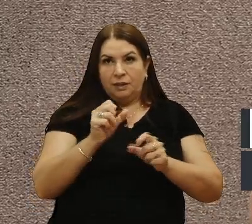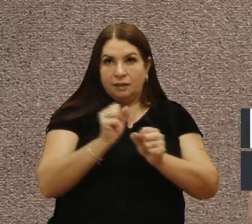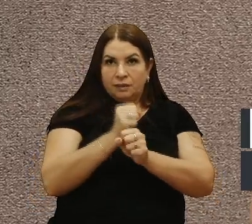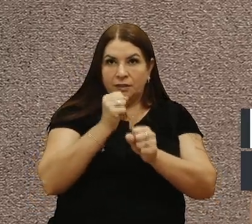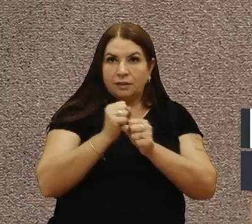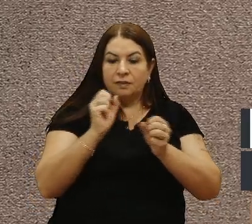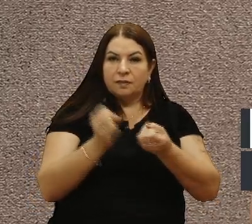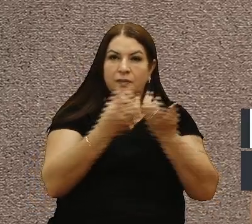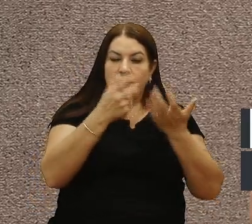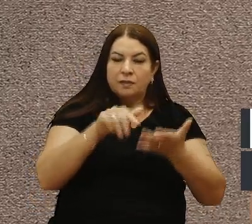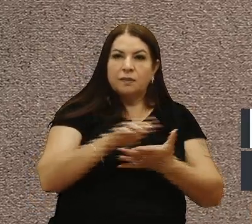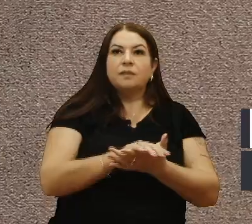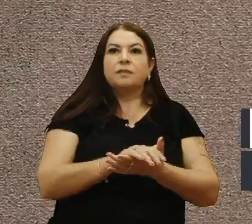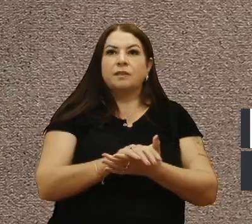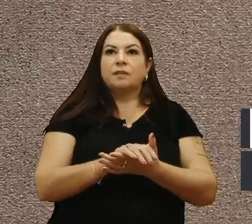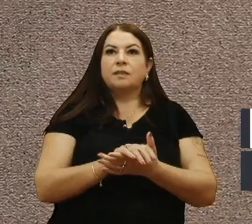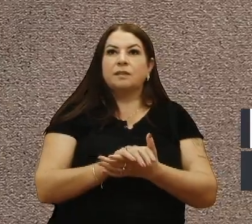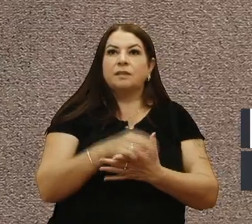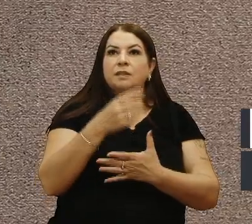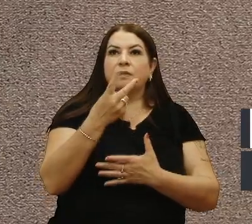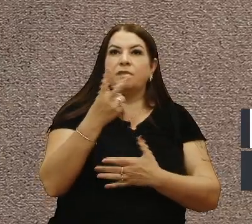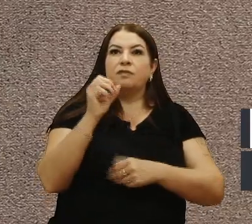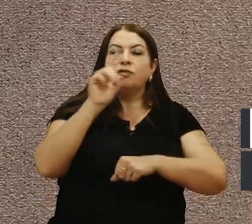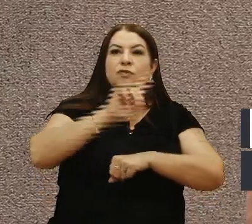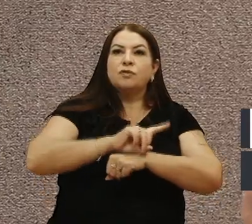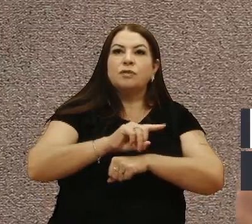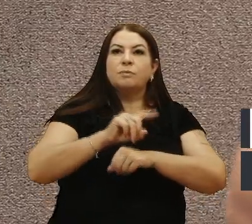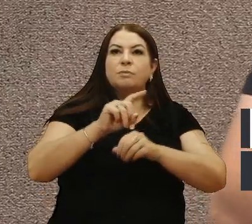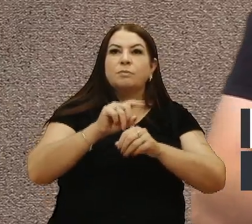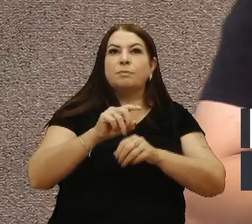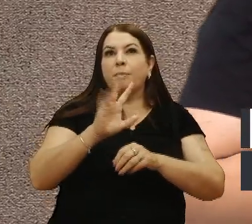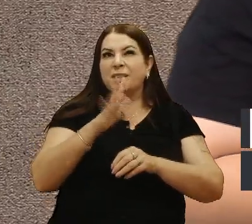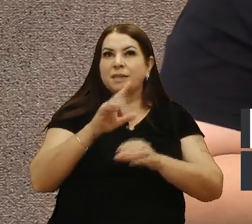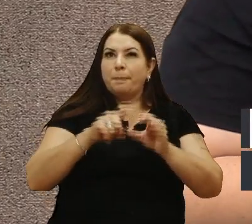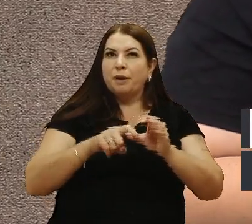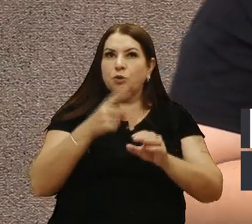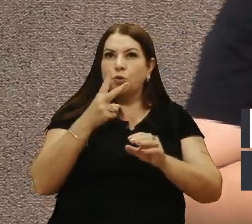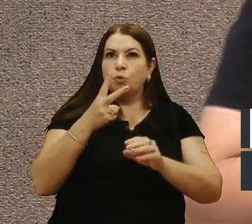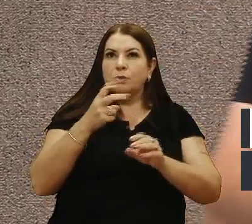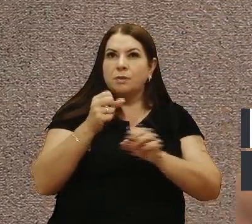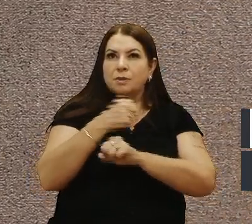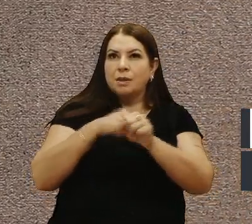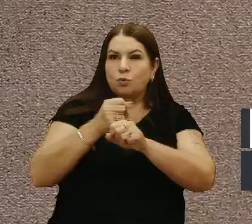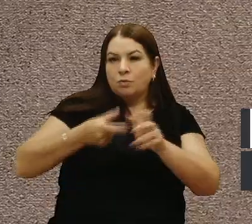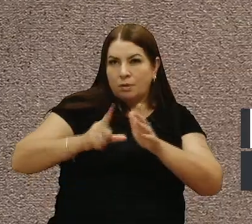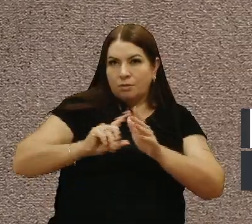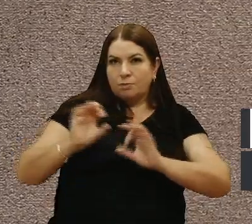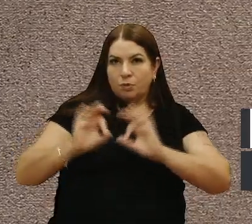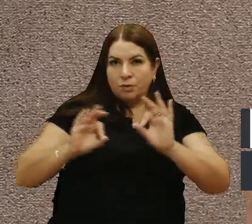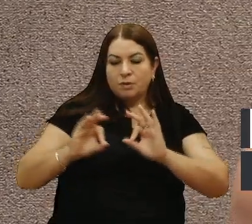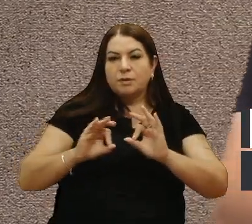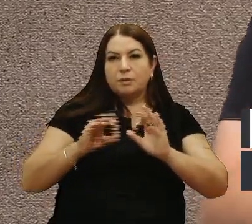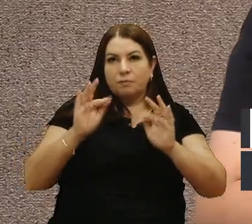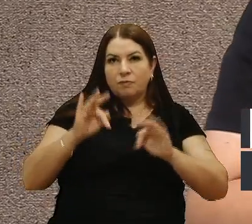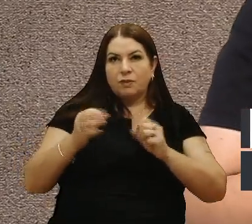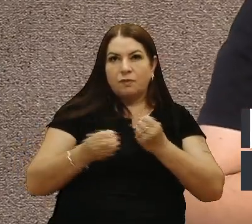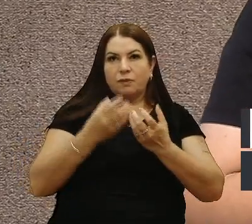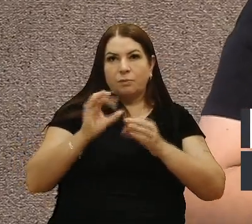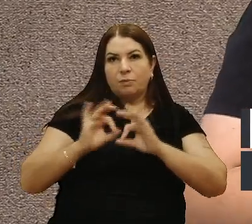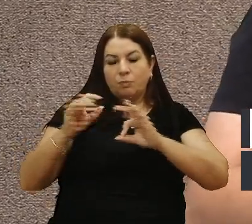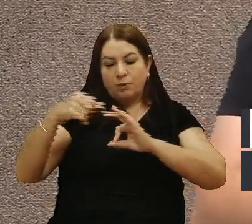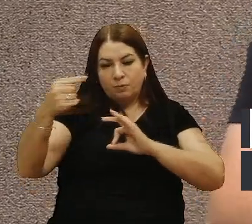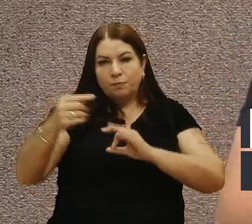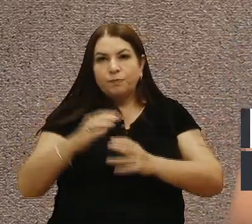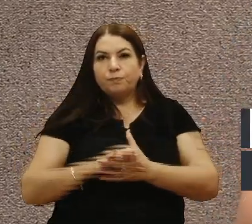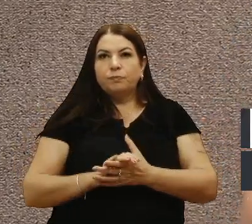festa que dura aí cerca de 20 dias, mas que depende de 2 anos prévios de organização e posteriormente encerra uma festa, já está se preparando uma